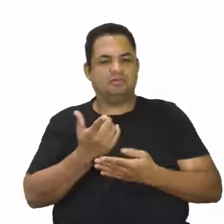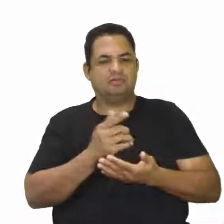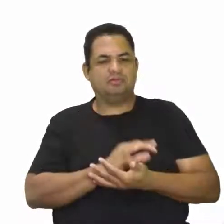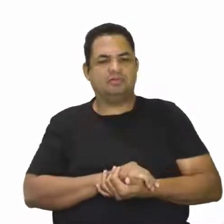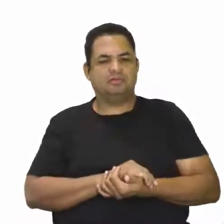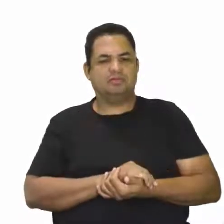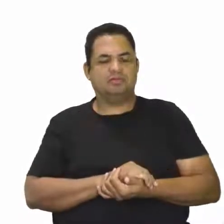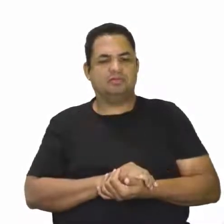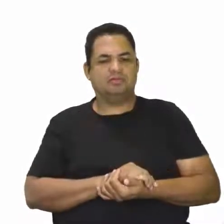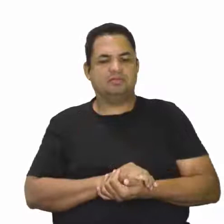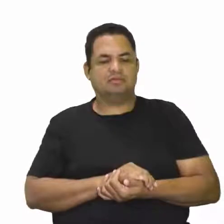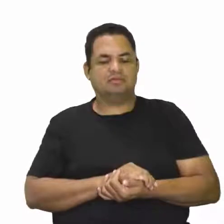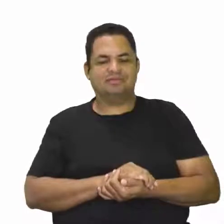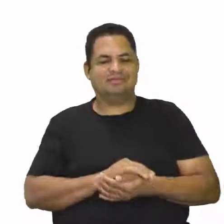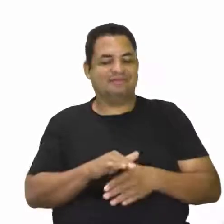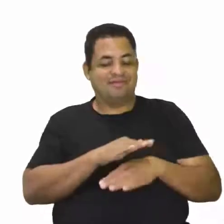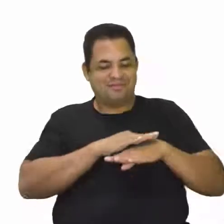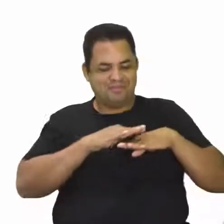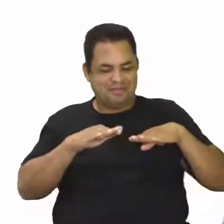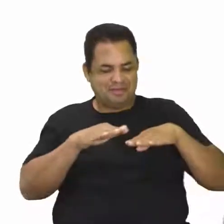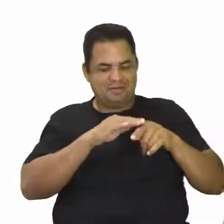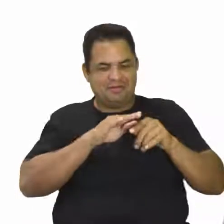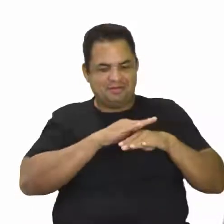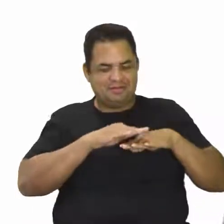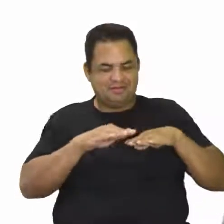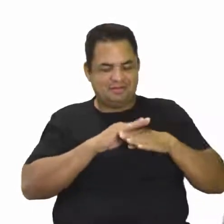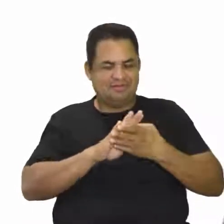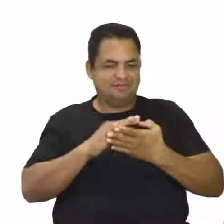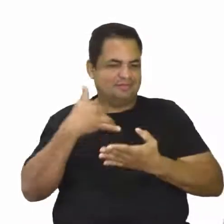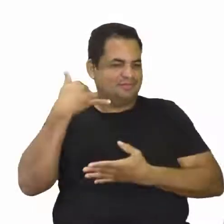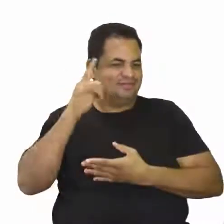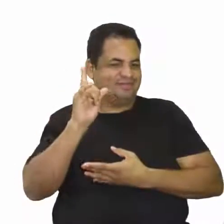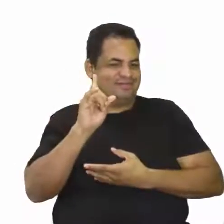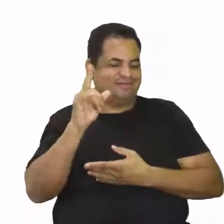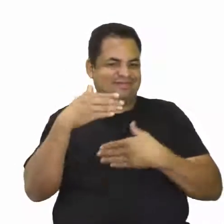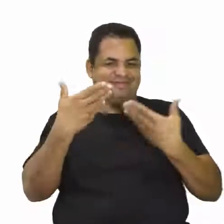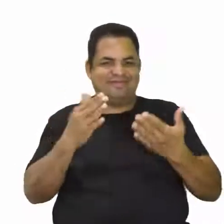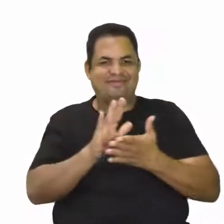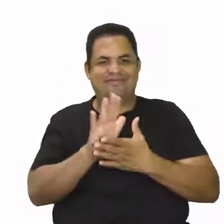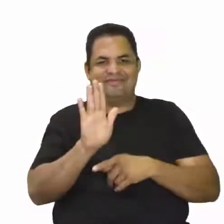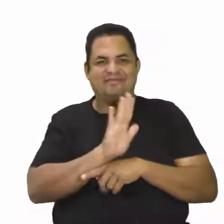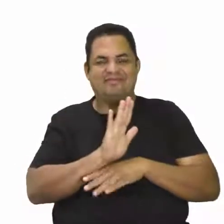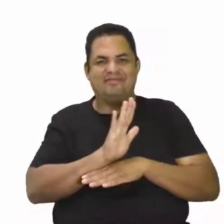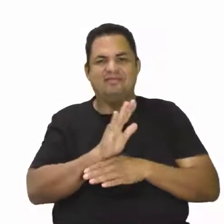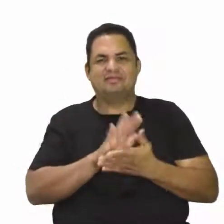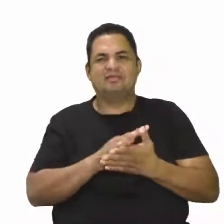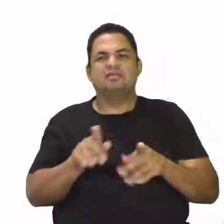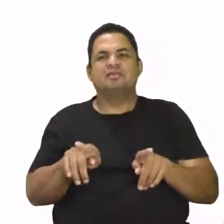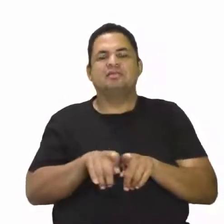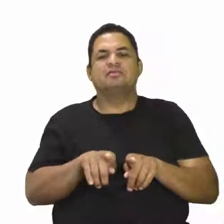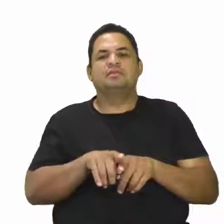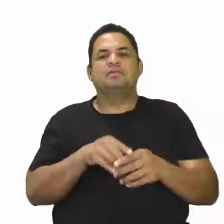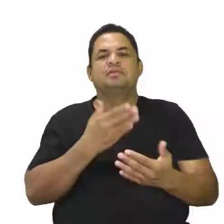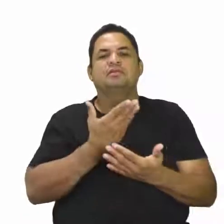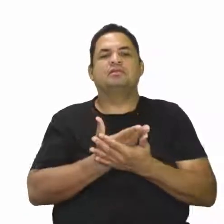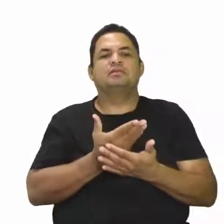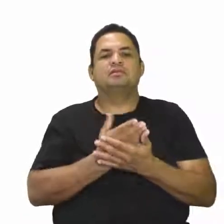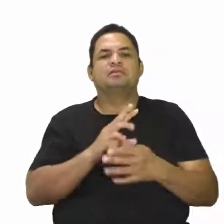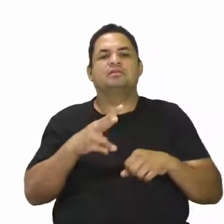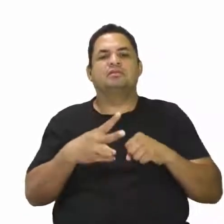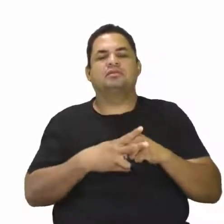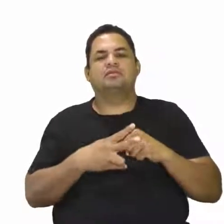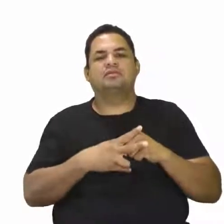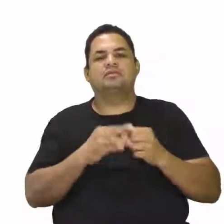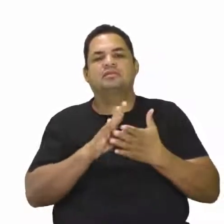coloca no celular. É, não é película de celular, é filme. Nessa aula também nós vimos os verbos